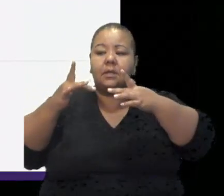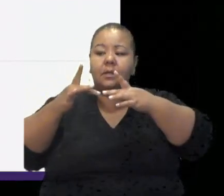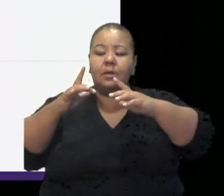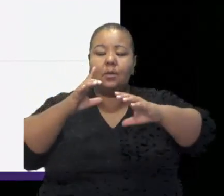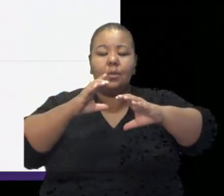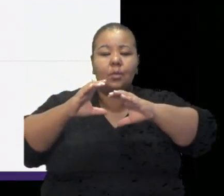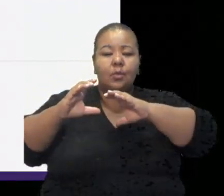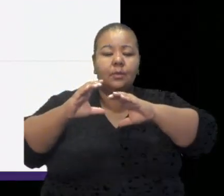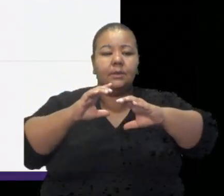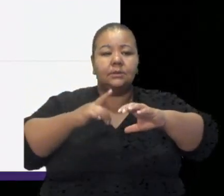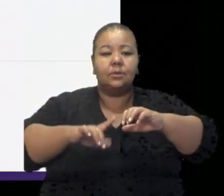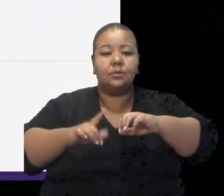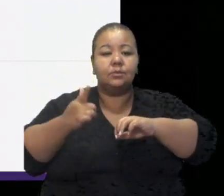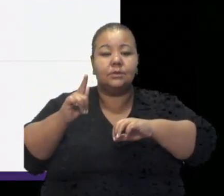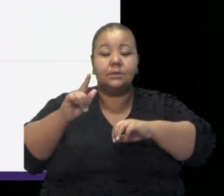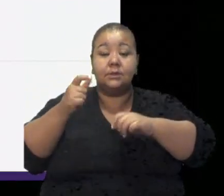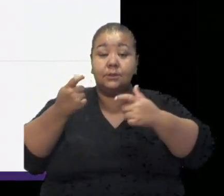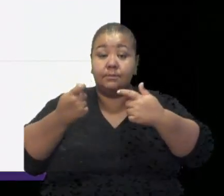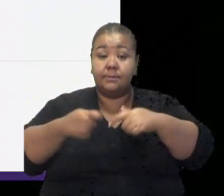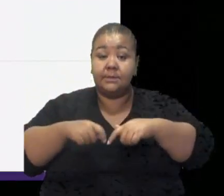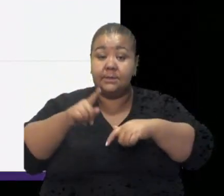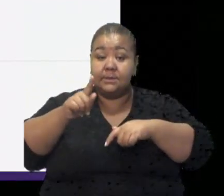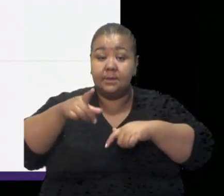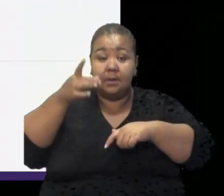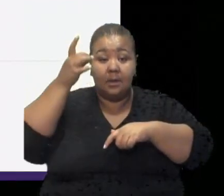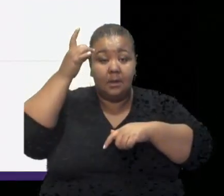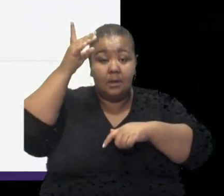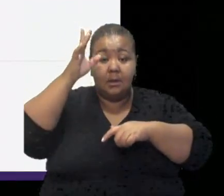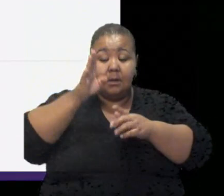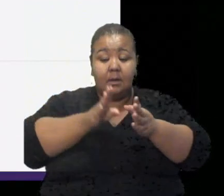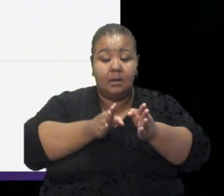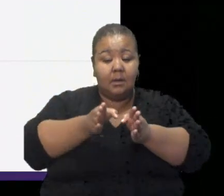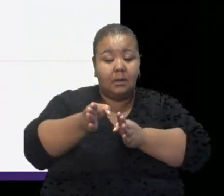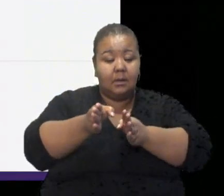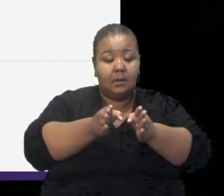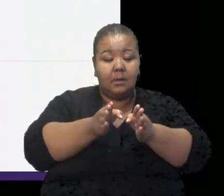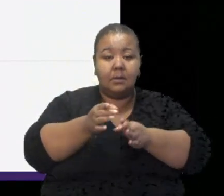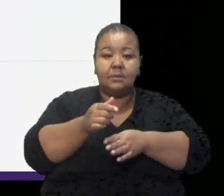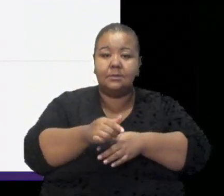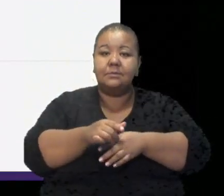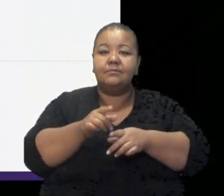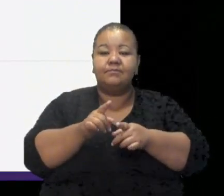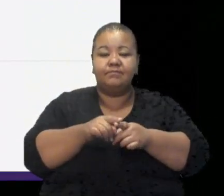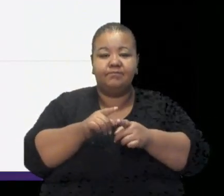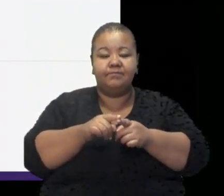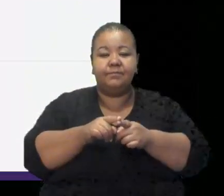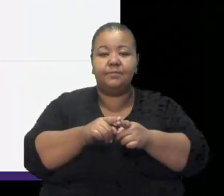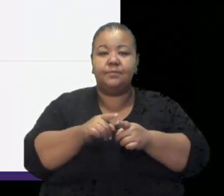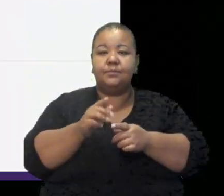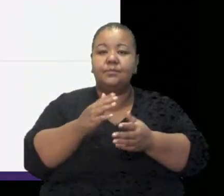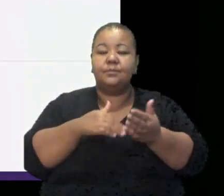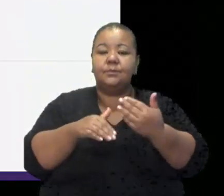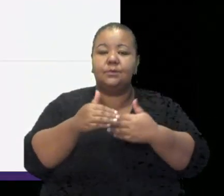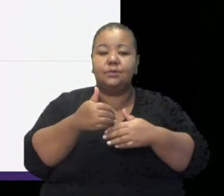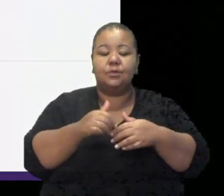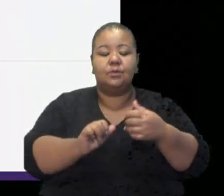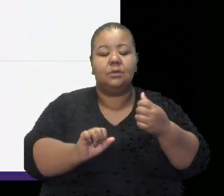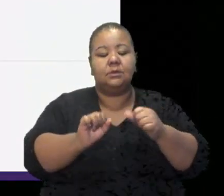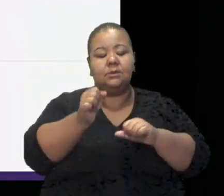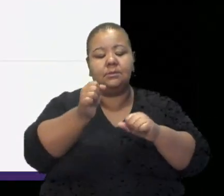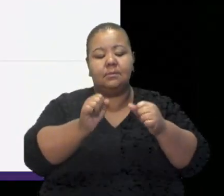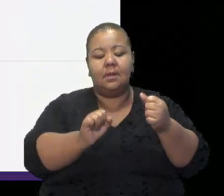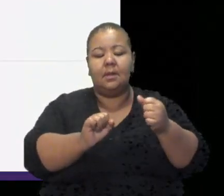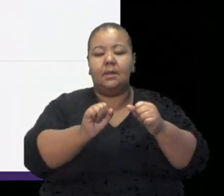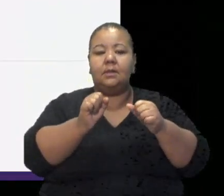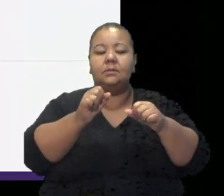entre eles e a gerência deve ser facilitada. Outro objetivo é a acessibilidade. Todas as máquinas e equipamentos